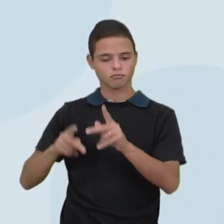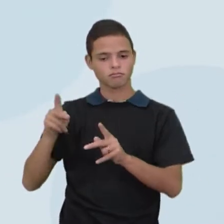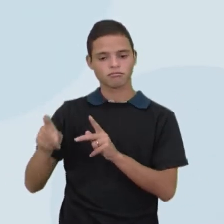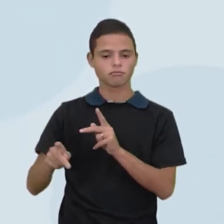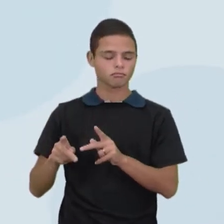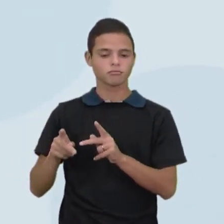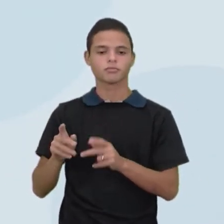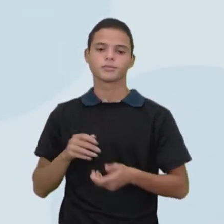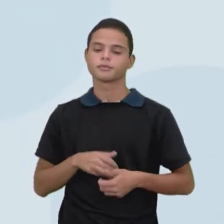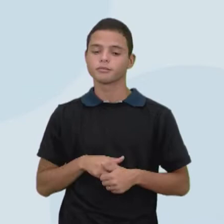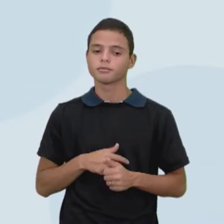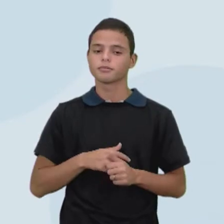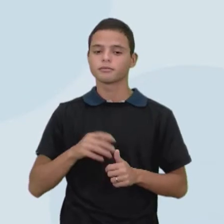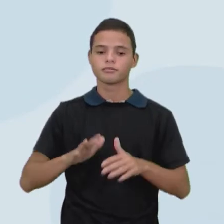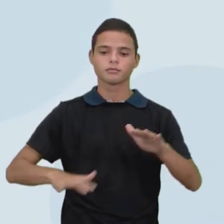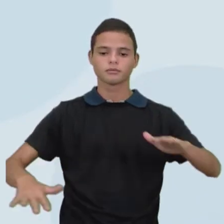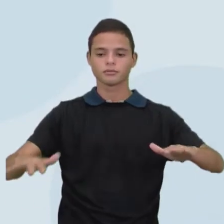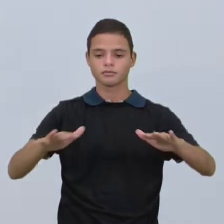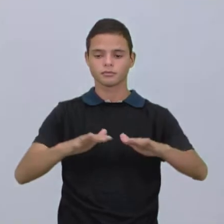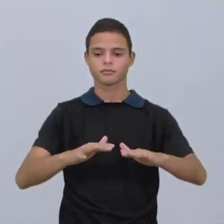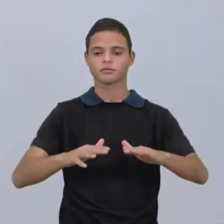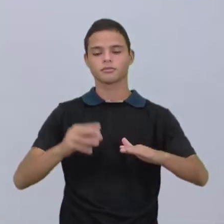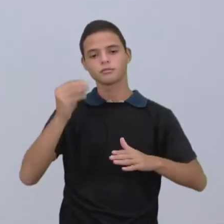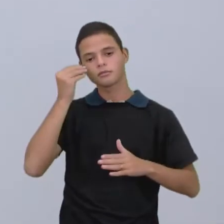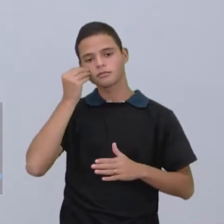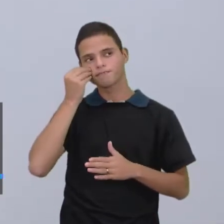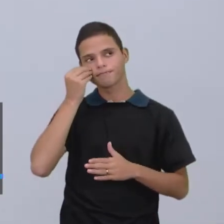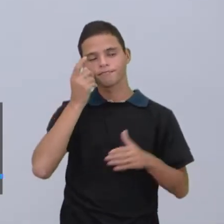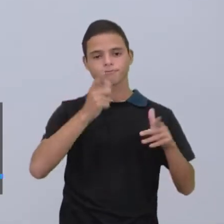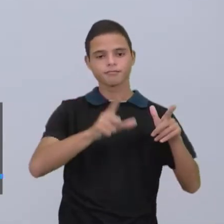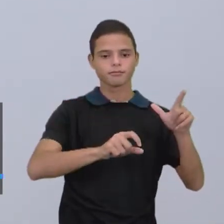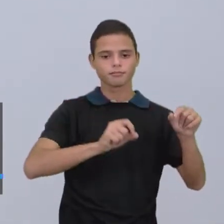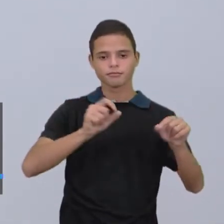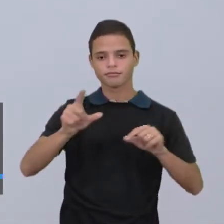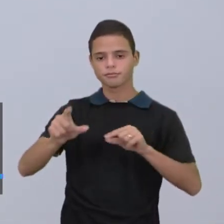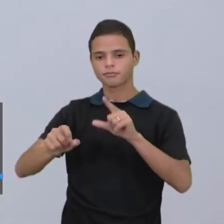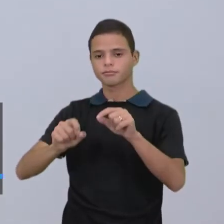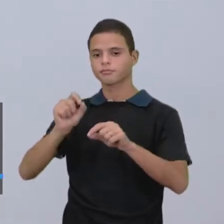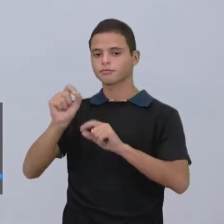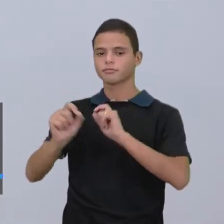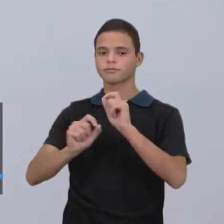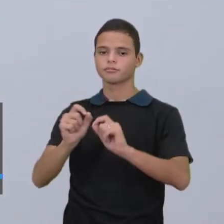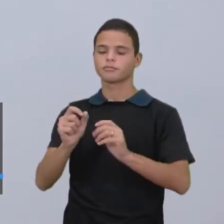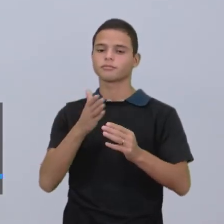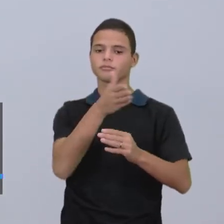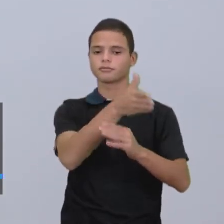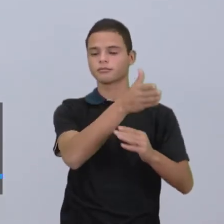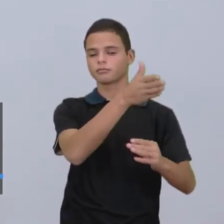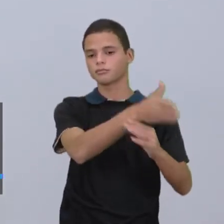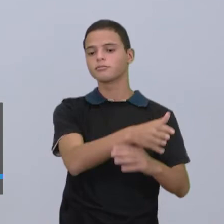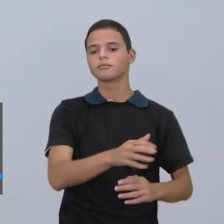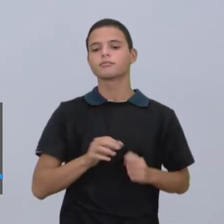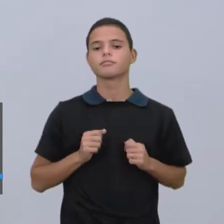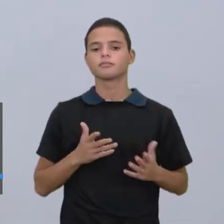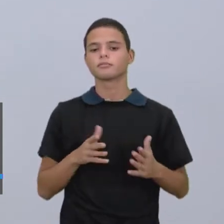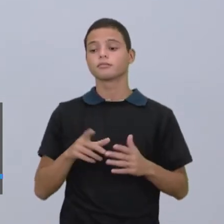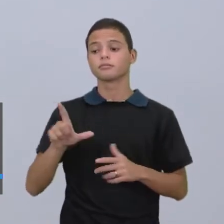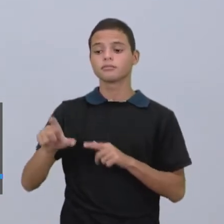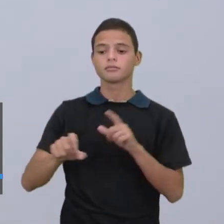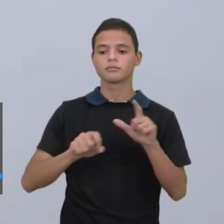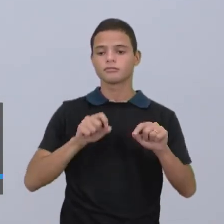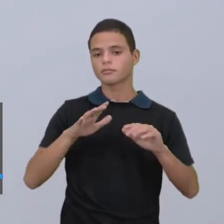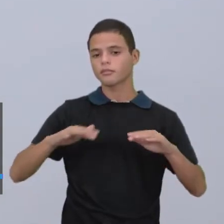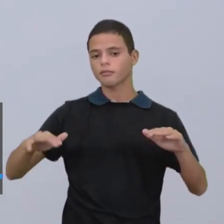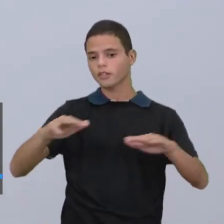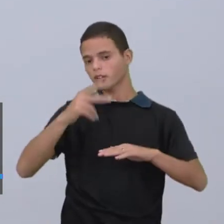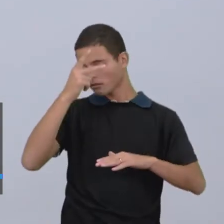com a população toda a gente vai arranjar uma forma de sortear quem vai participar. E aí, na hora que a gente está sorteando,